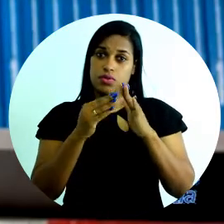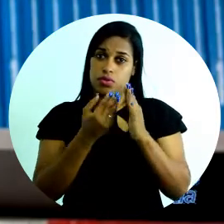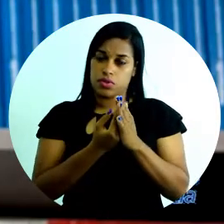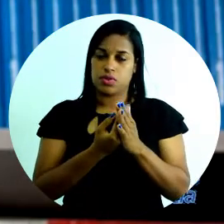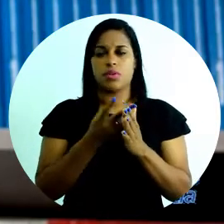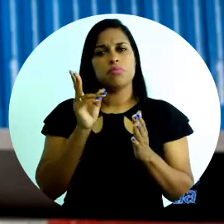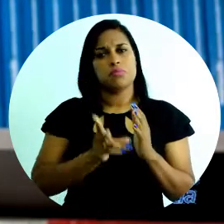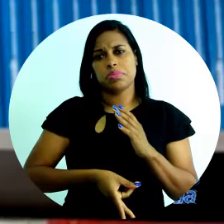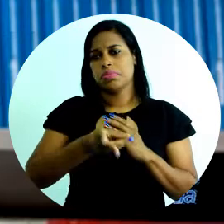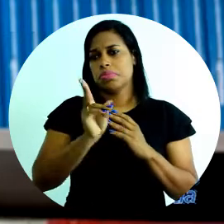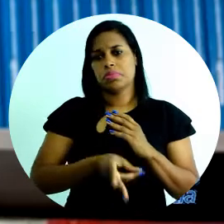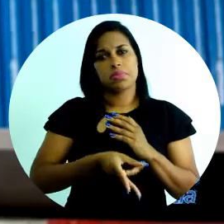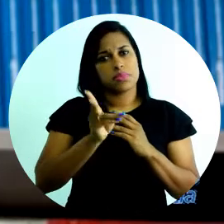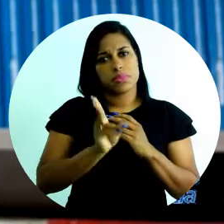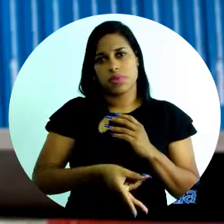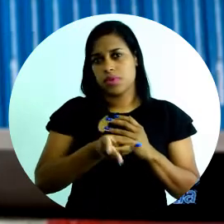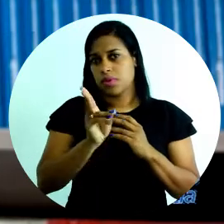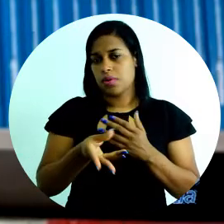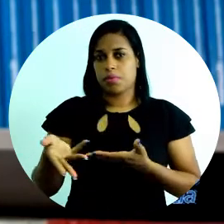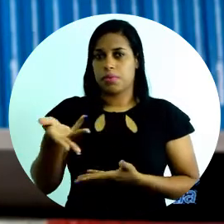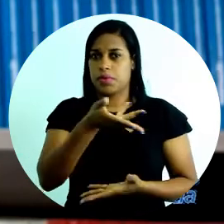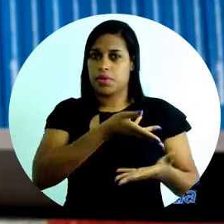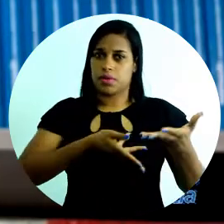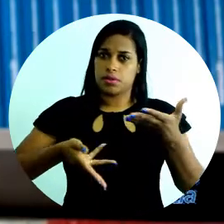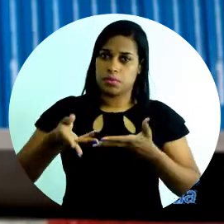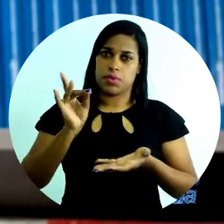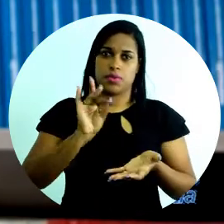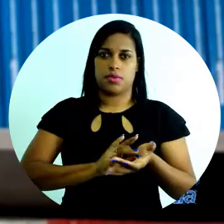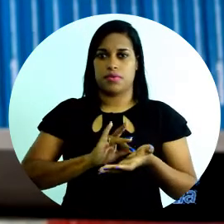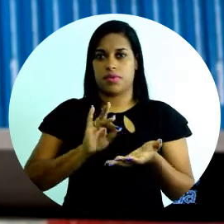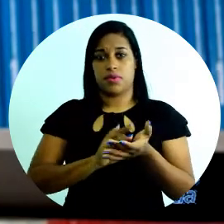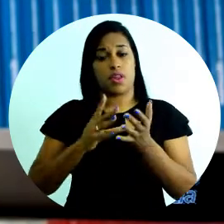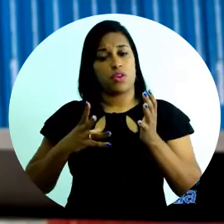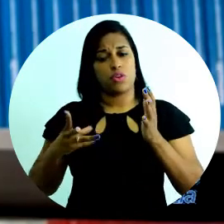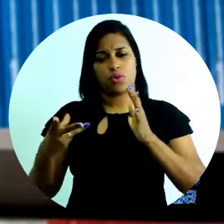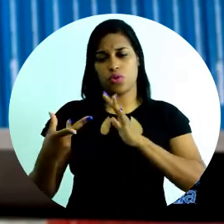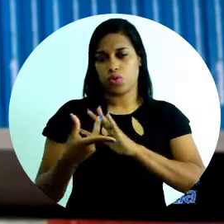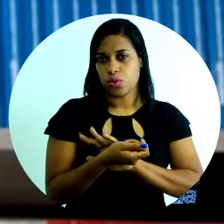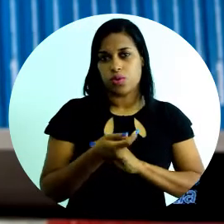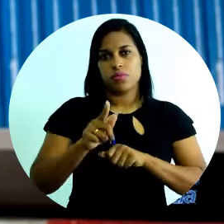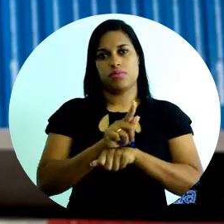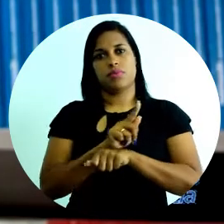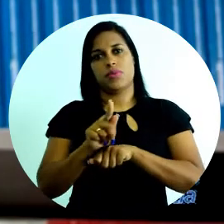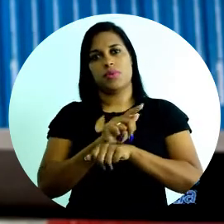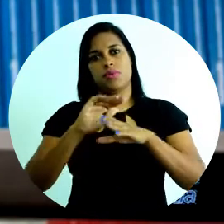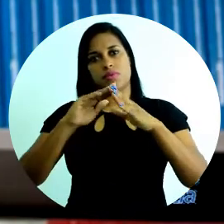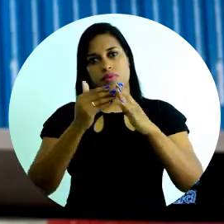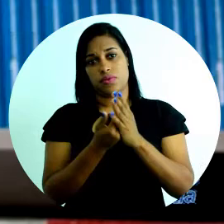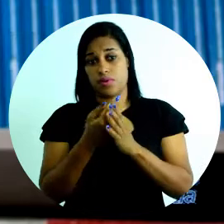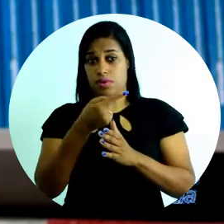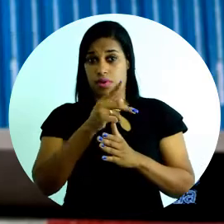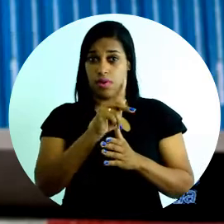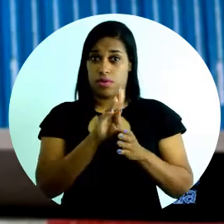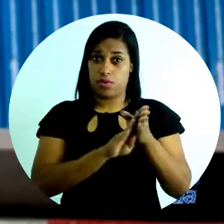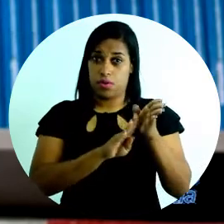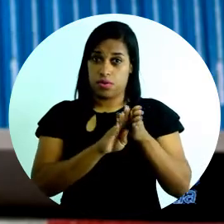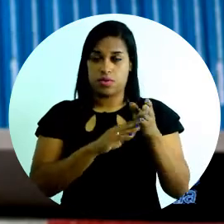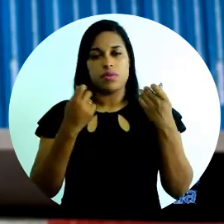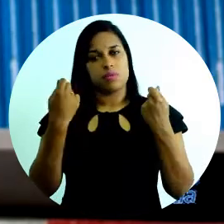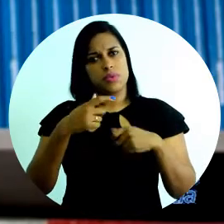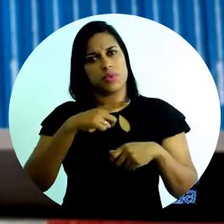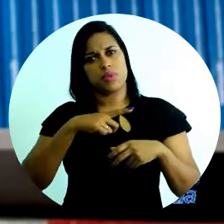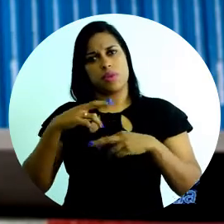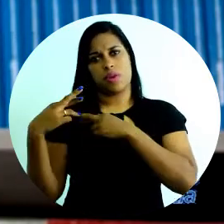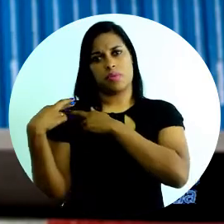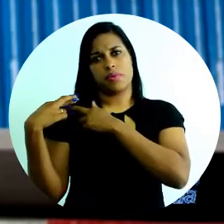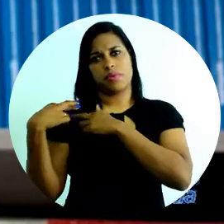Escolar funcionando, o Conselho Escolar participando de fato de todo o processo de gestão escolar. E lá no Conselho